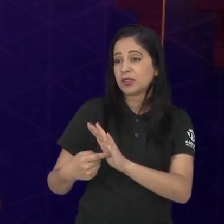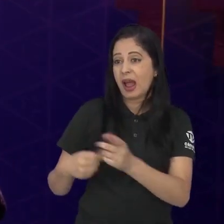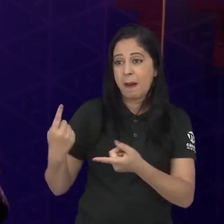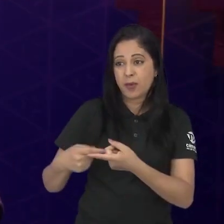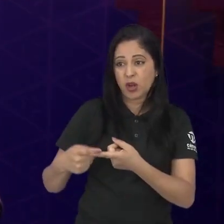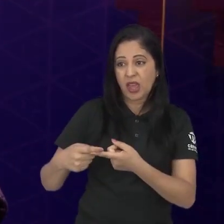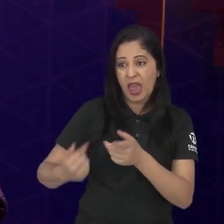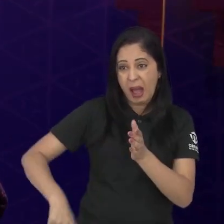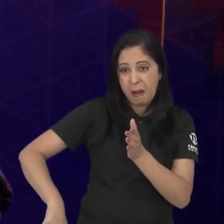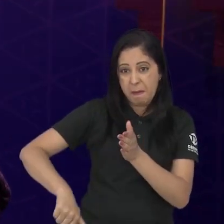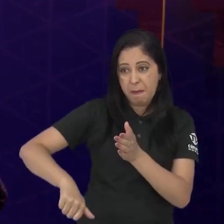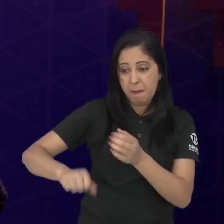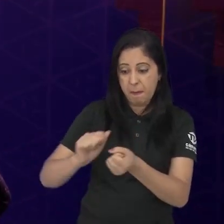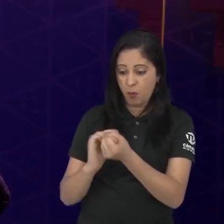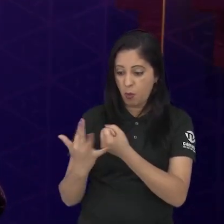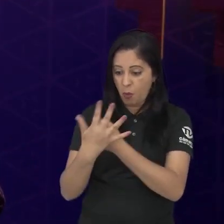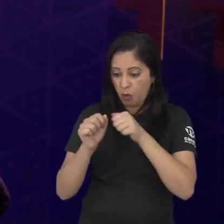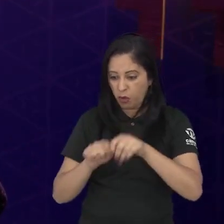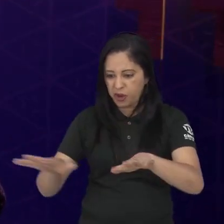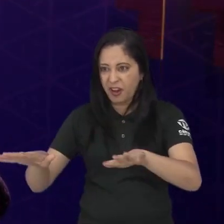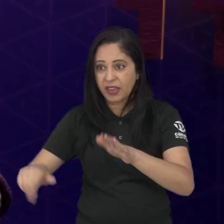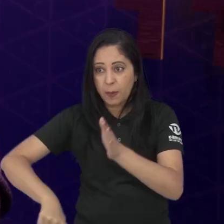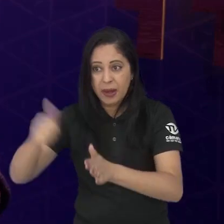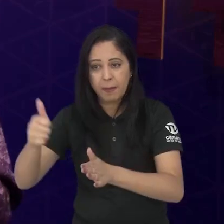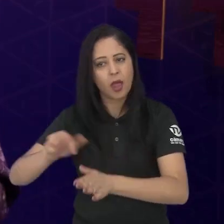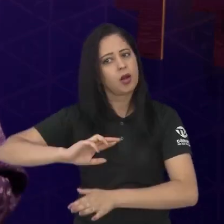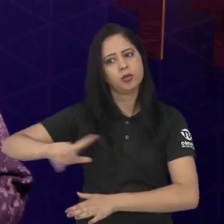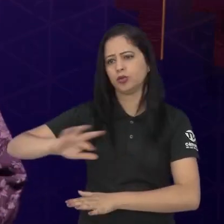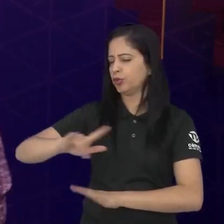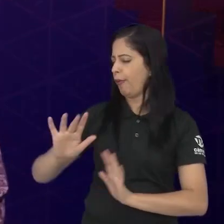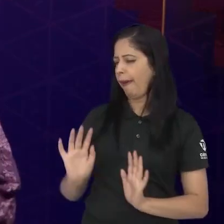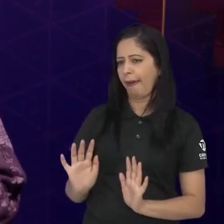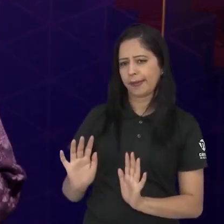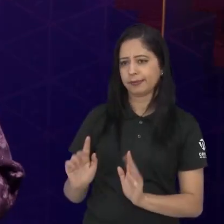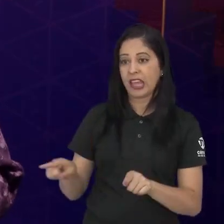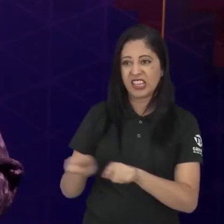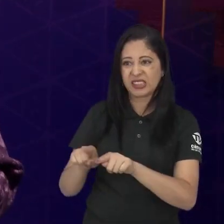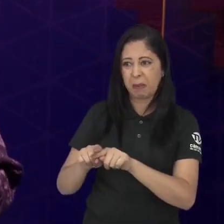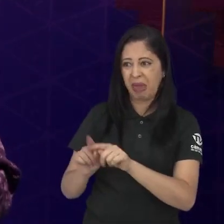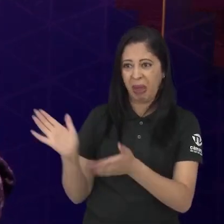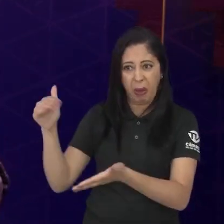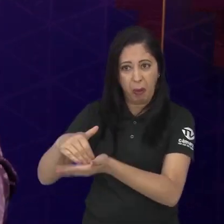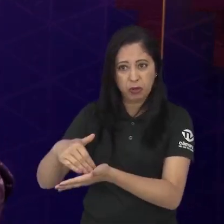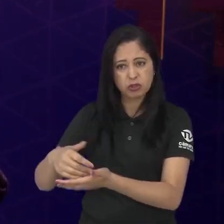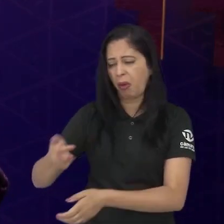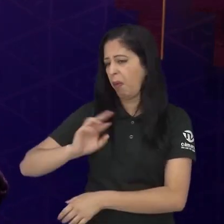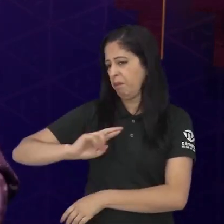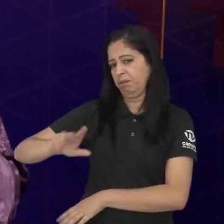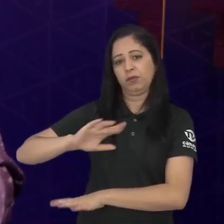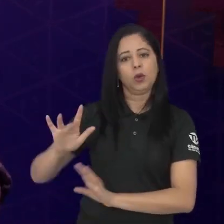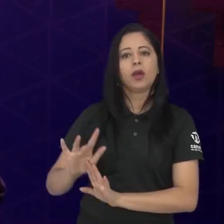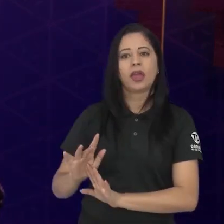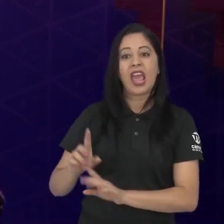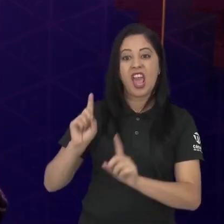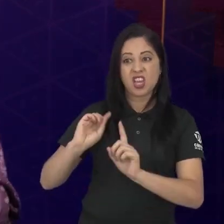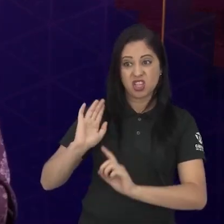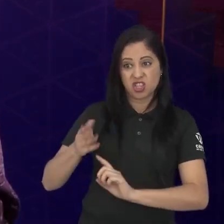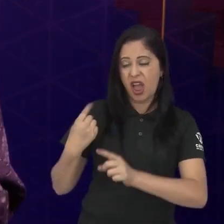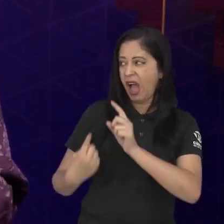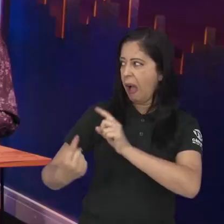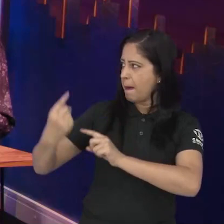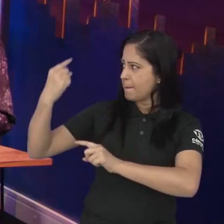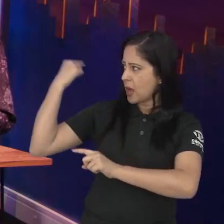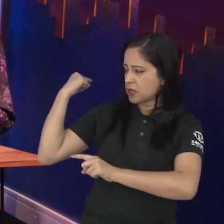primeira vez e provavelmente não vai ser a última. Não vai ser. E a gente já passou por pandemias, inclusive